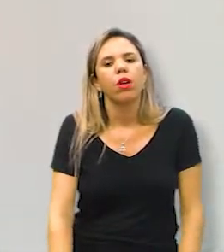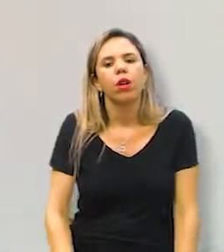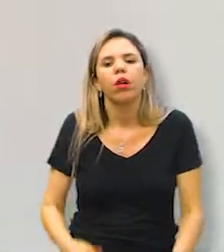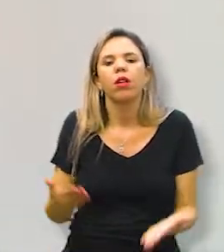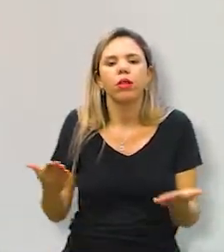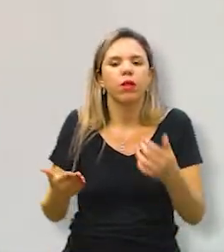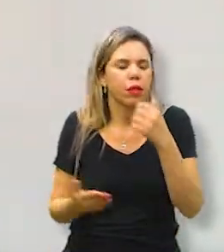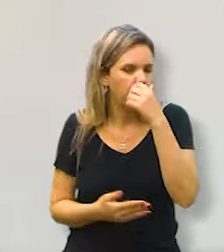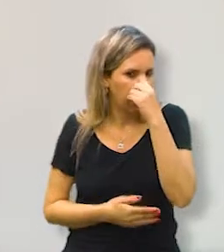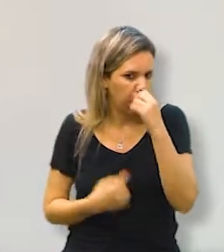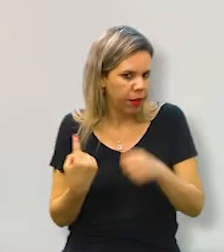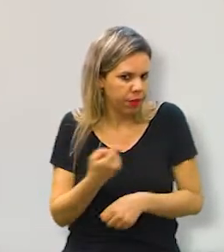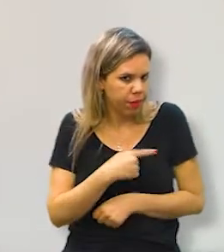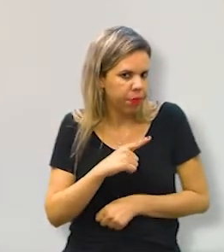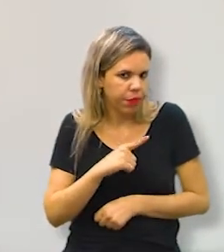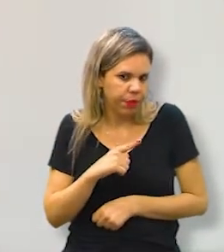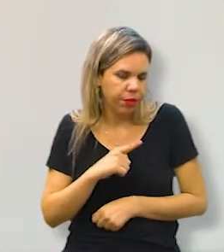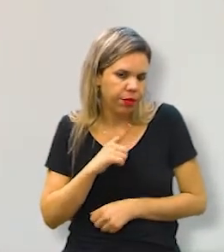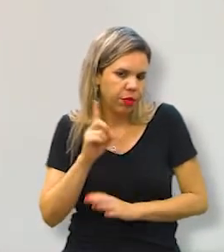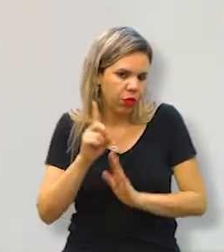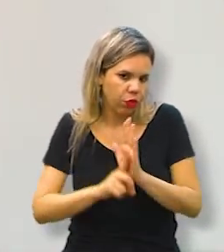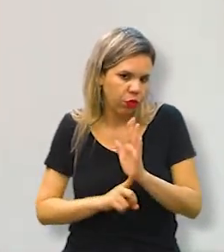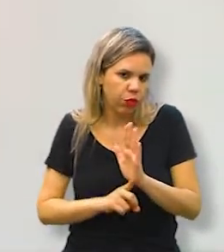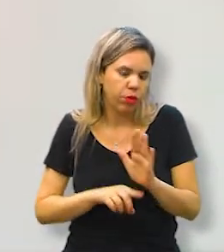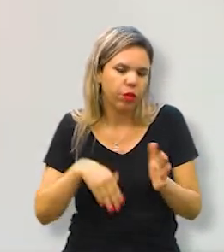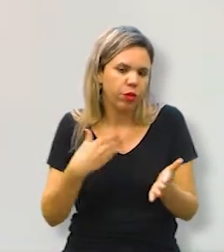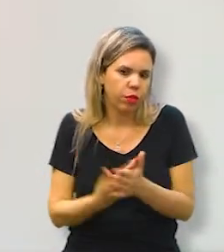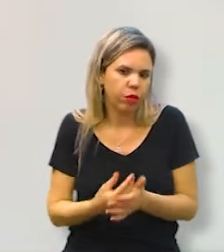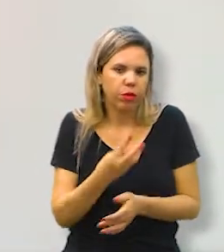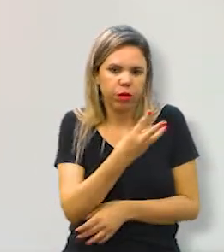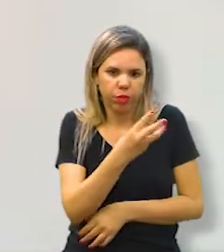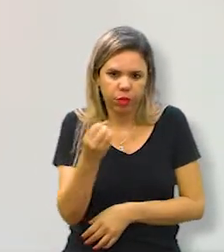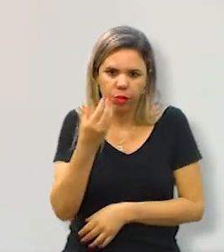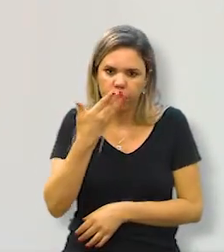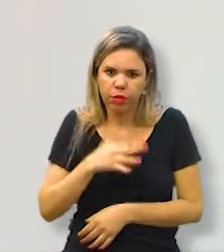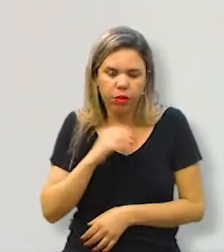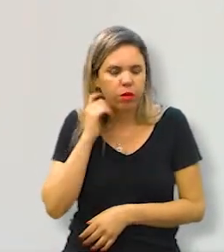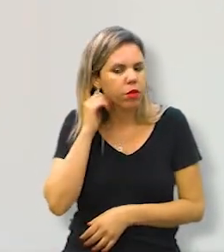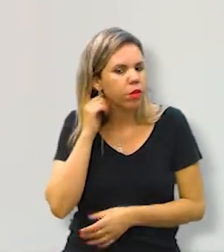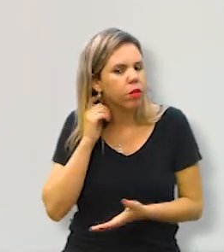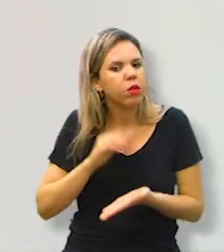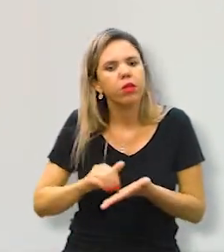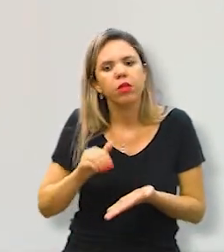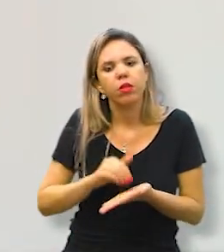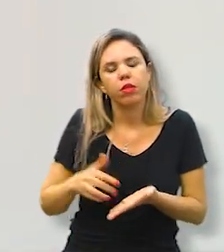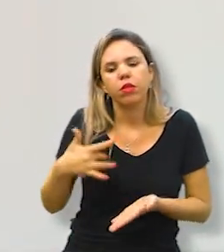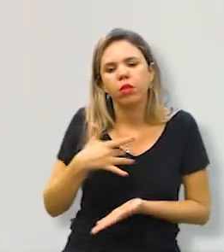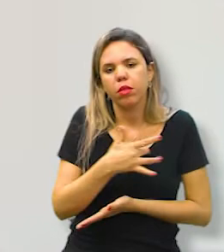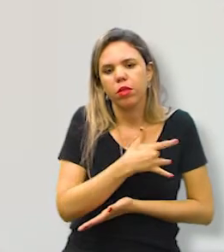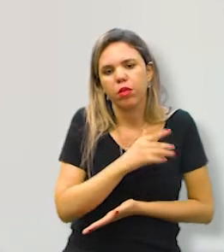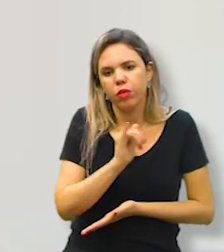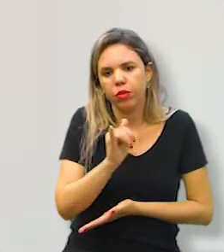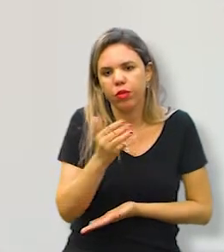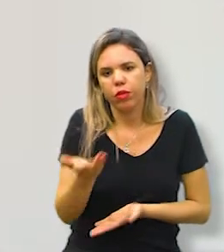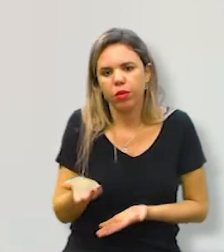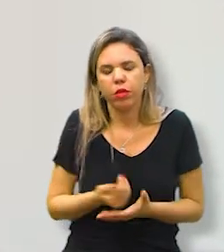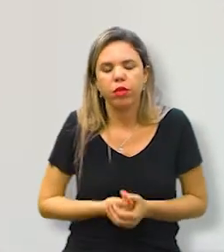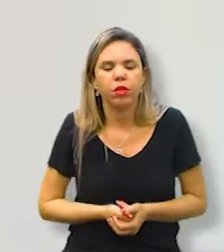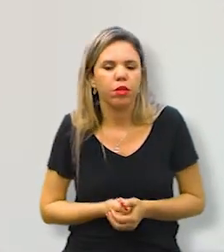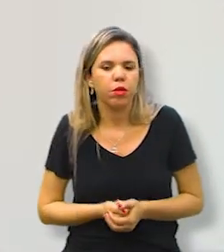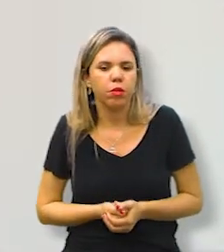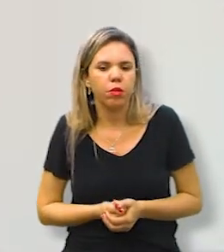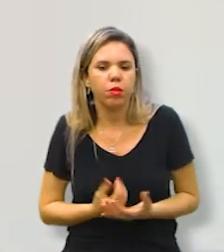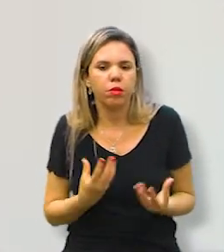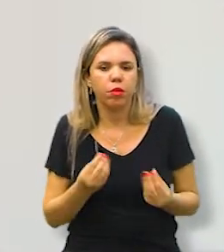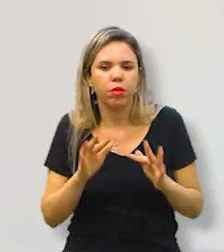Hoje, nós teríamos direito até 30, com 30 crianças pela Secretaria da Saúde, como eu já lhe falei, mas